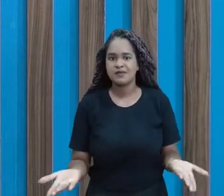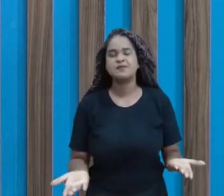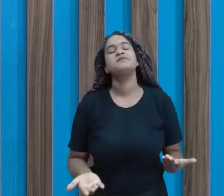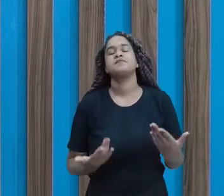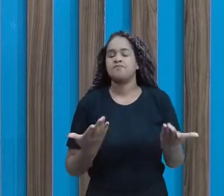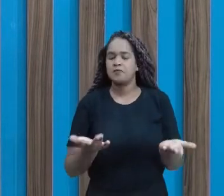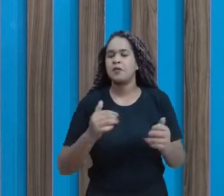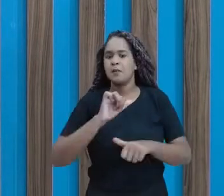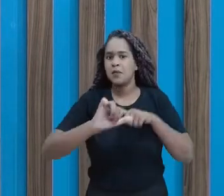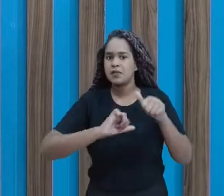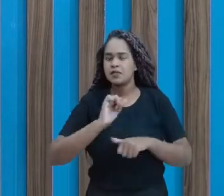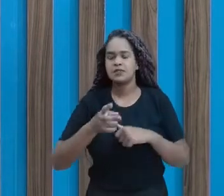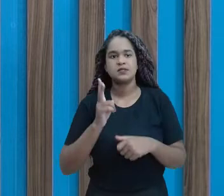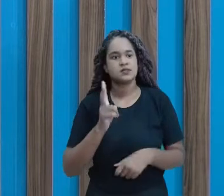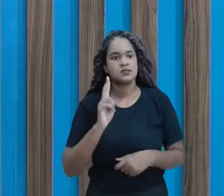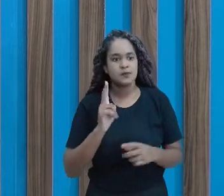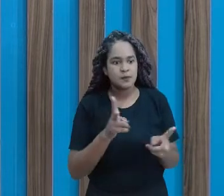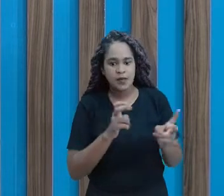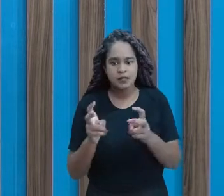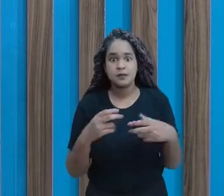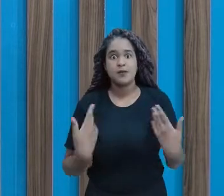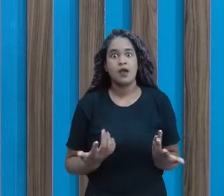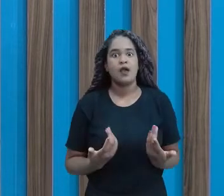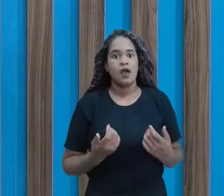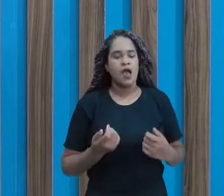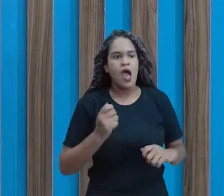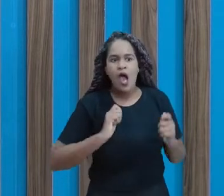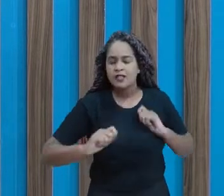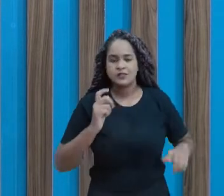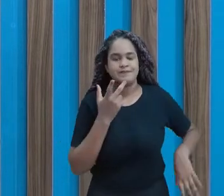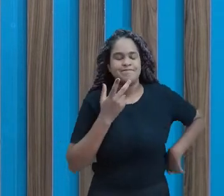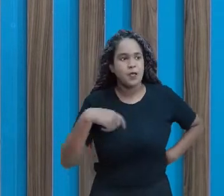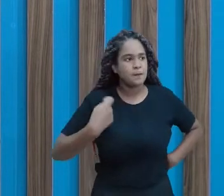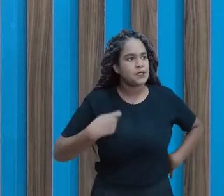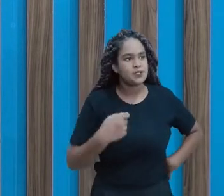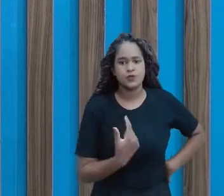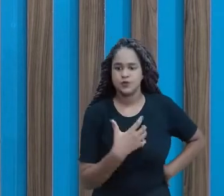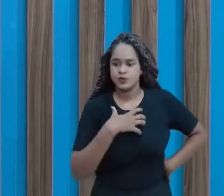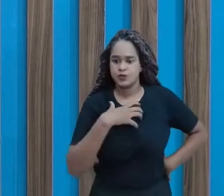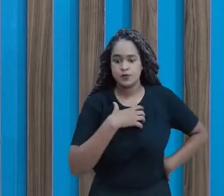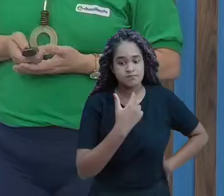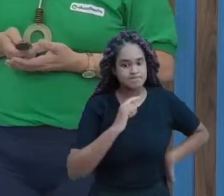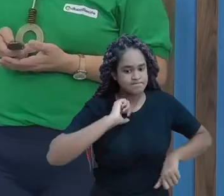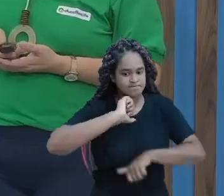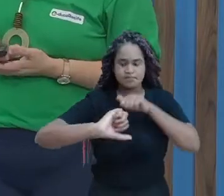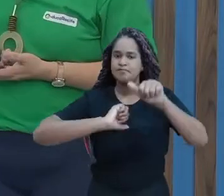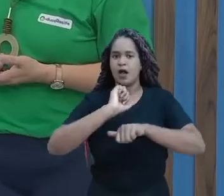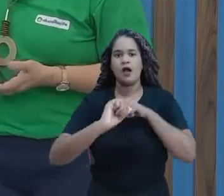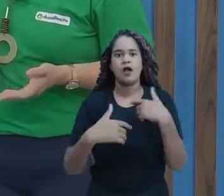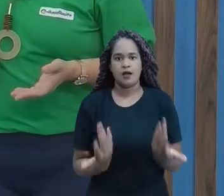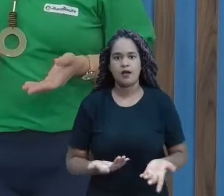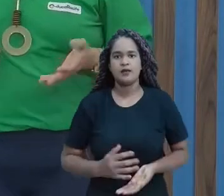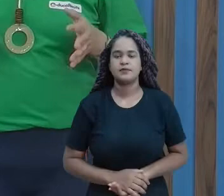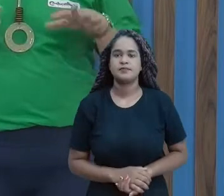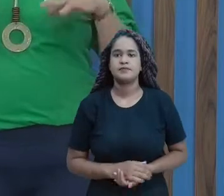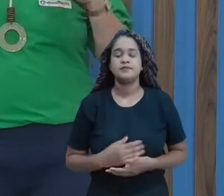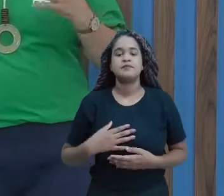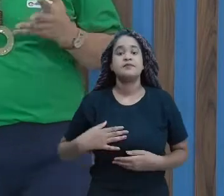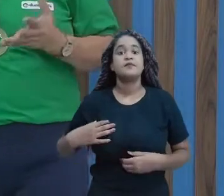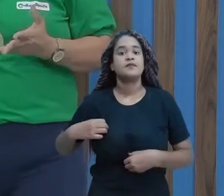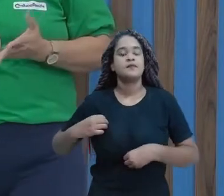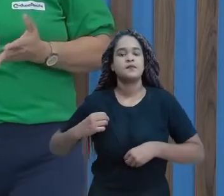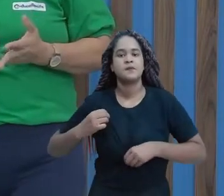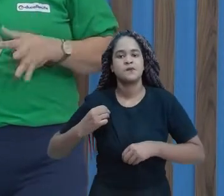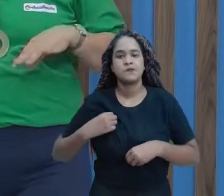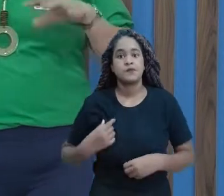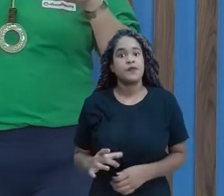a isso, né? Os artistas agora eu vou ter que me reinventar, eu vou ter que pensar outros processos, né? Parece isso. Não foi só